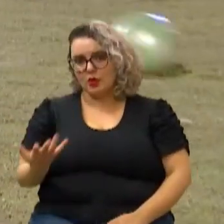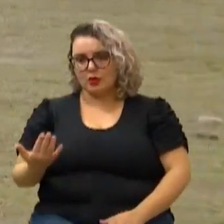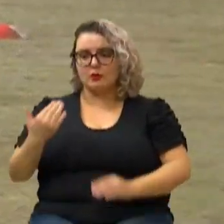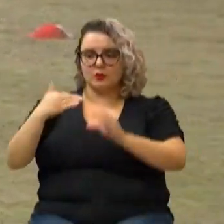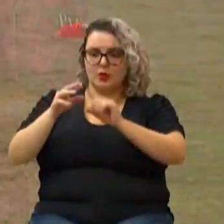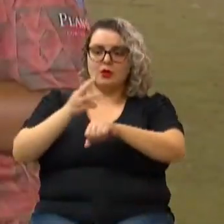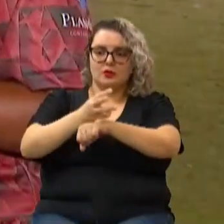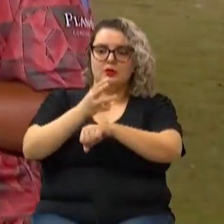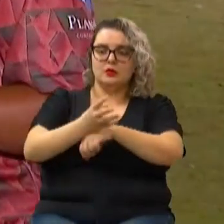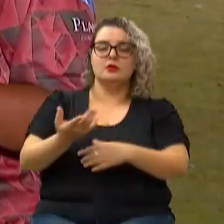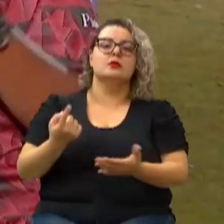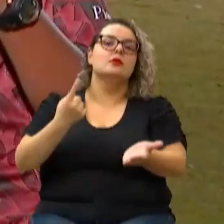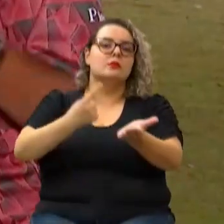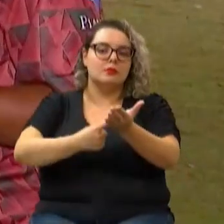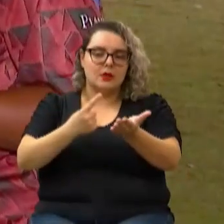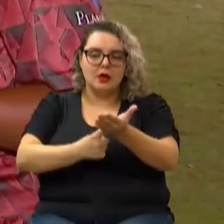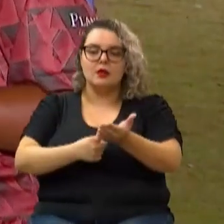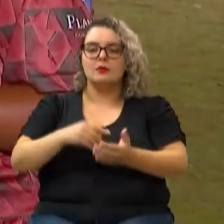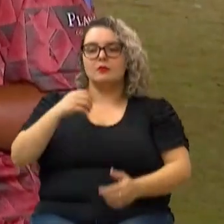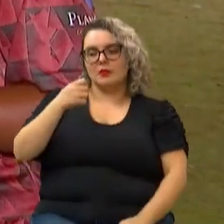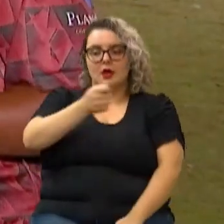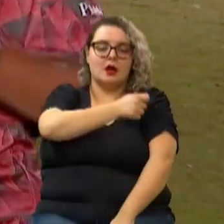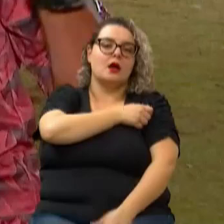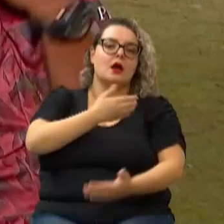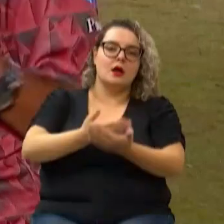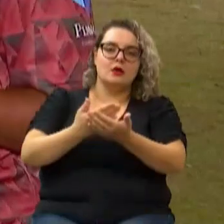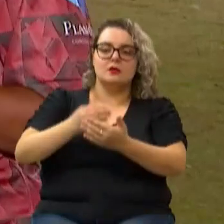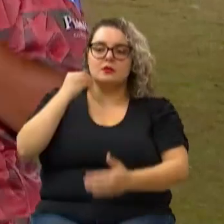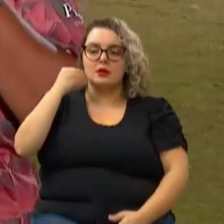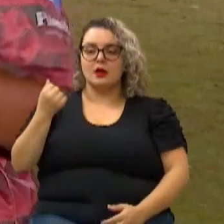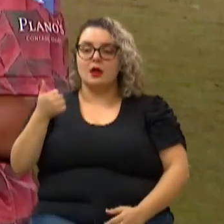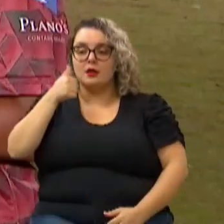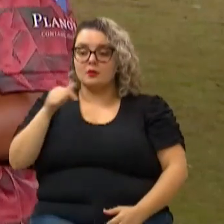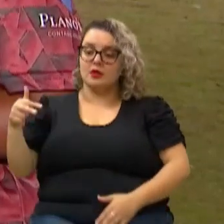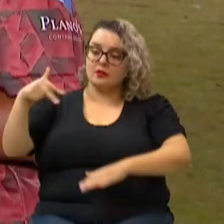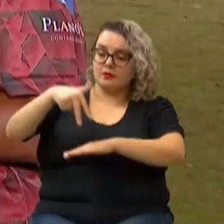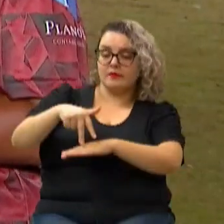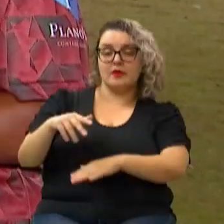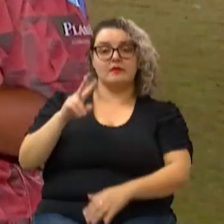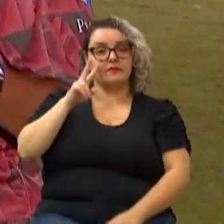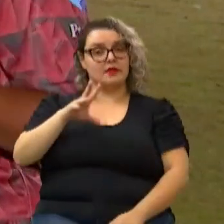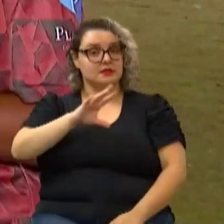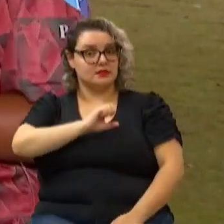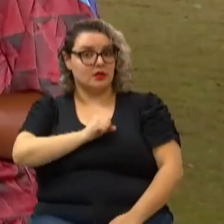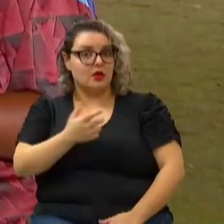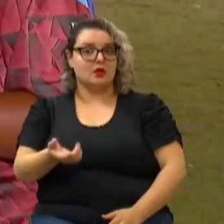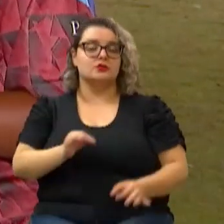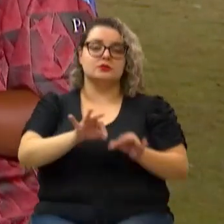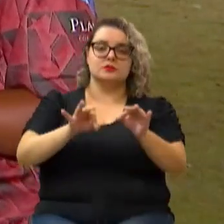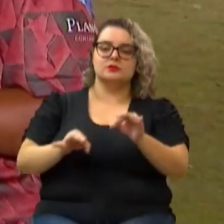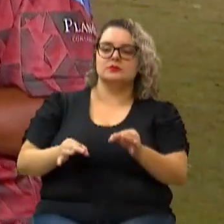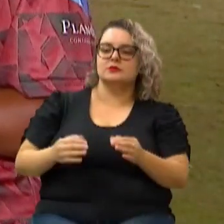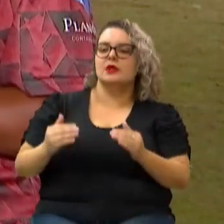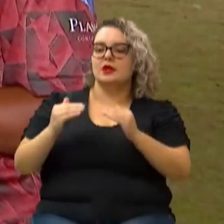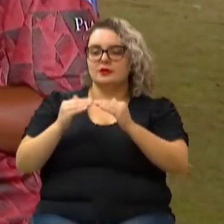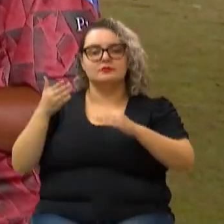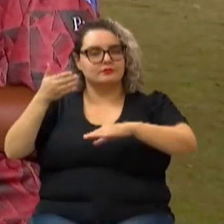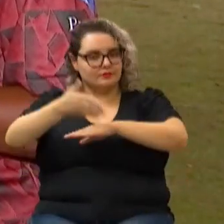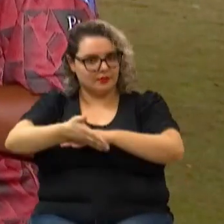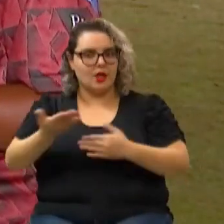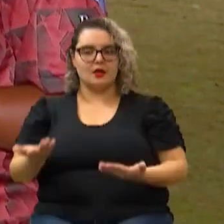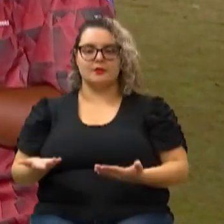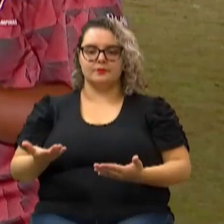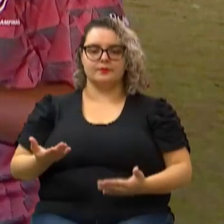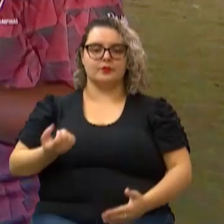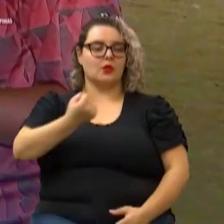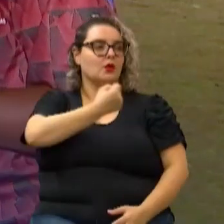e mando mensagem via WhatsApp. Aí a gente marca uma aula experimental, a menina vem, vê se gosta do projeto e a gente fecha certinho para ela poder participar